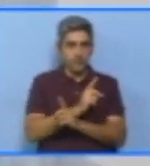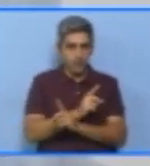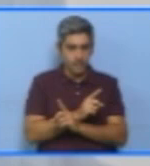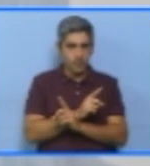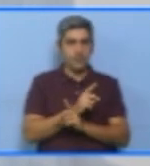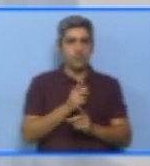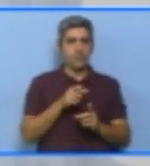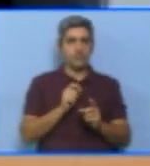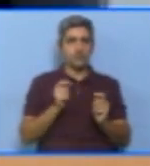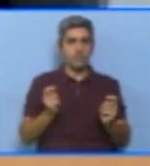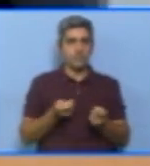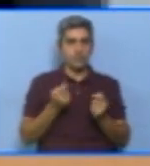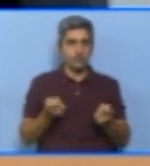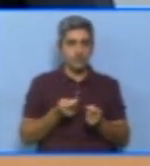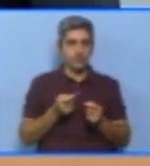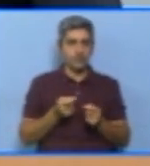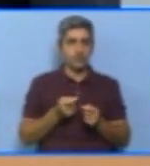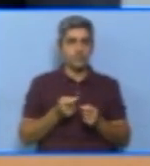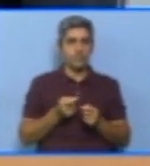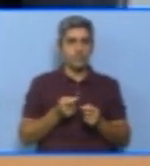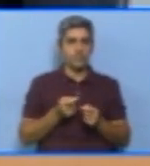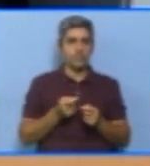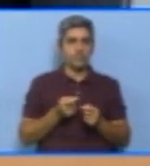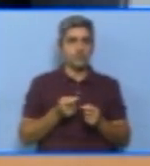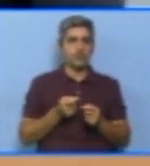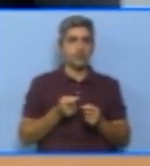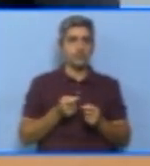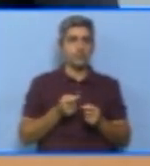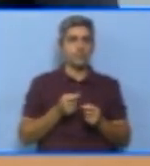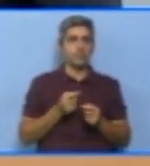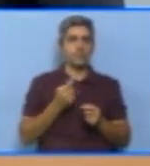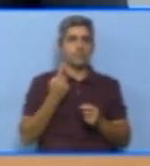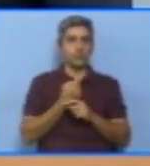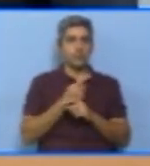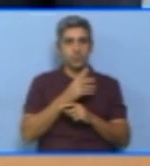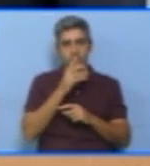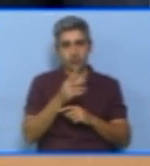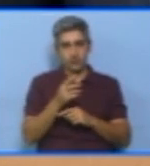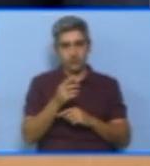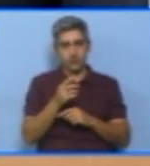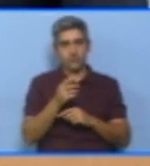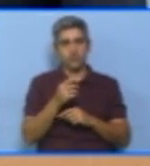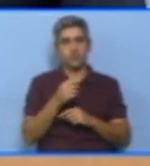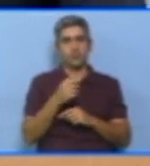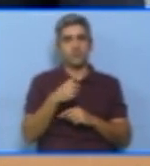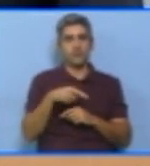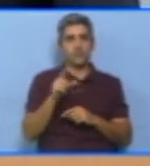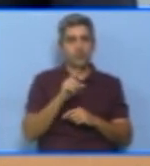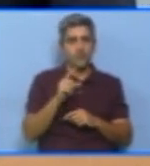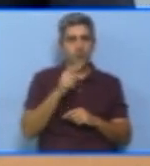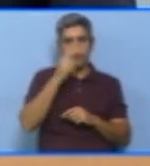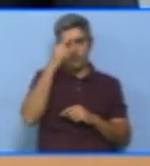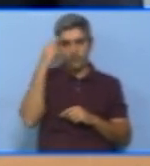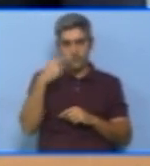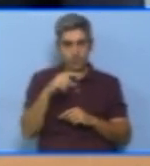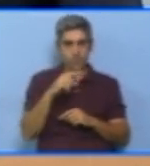é pura campanha eleitoral. Estamos a falar de promessas, não é? Porque uma coisa são as pessoas dizerem que não vão, que há